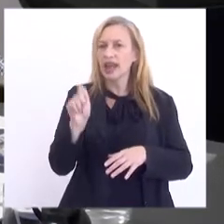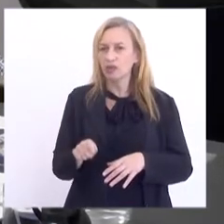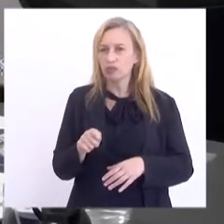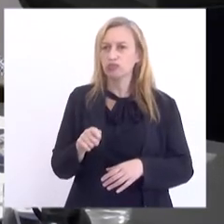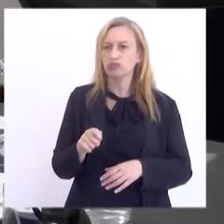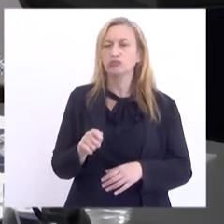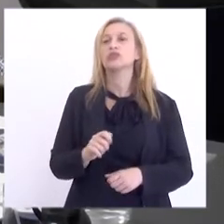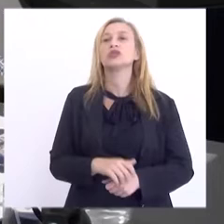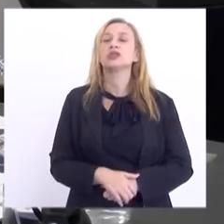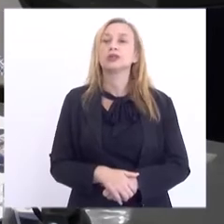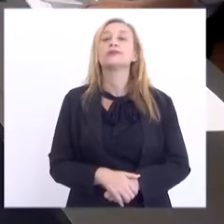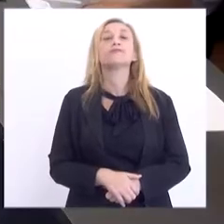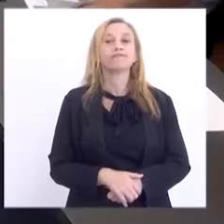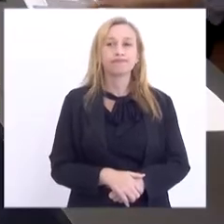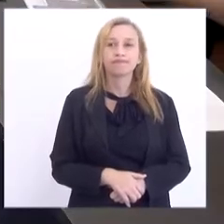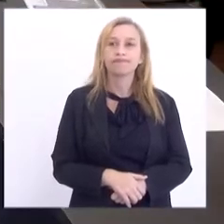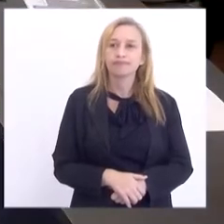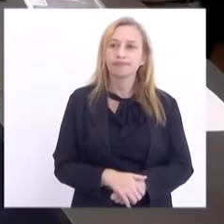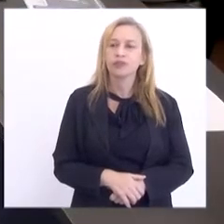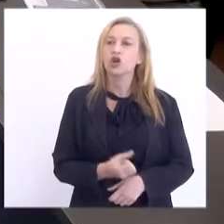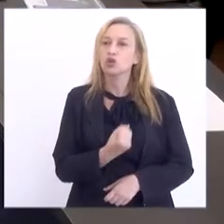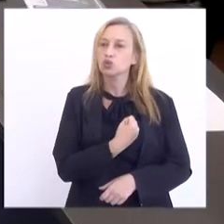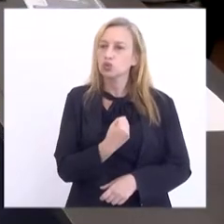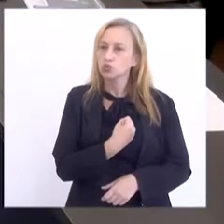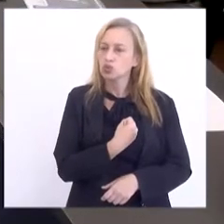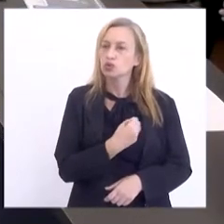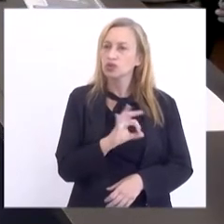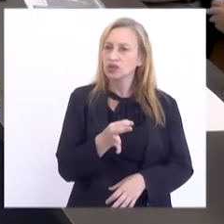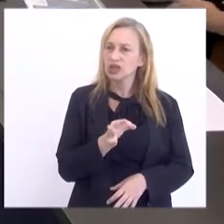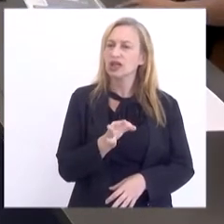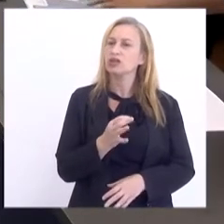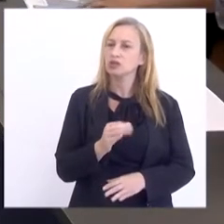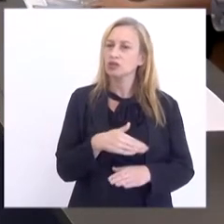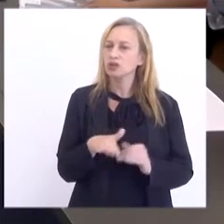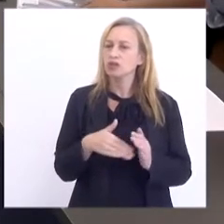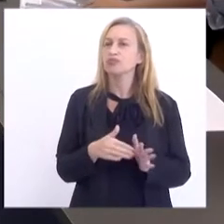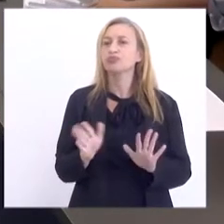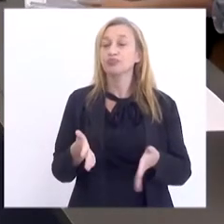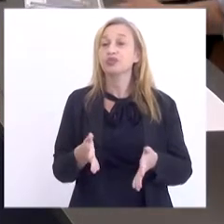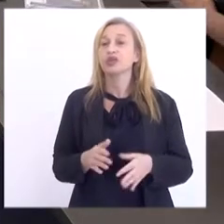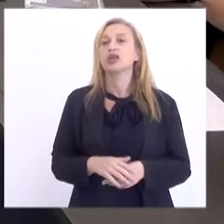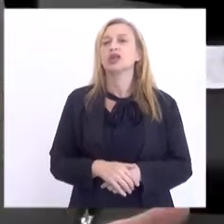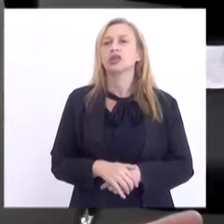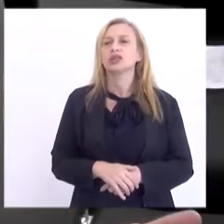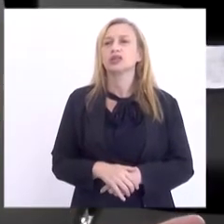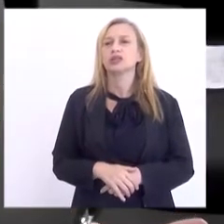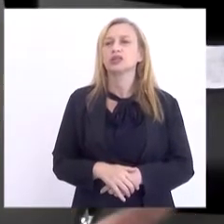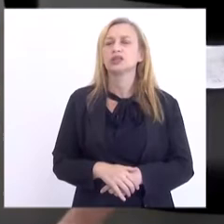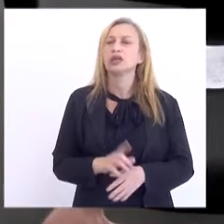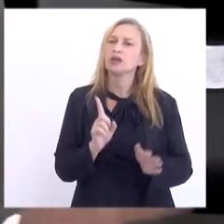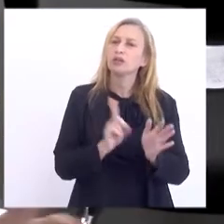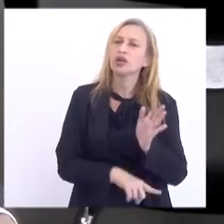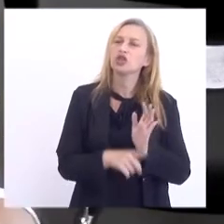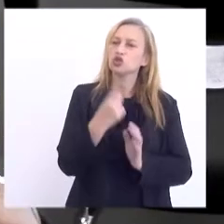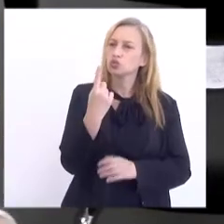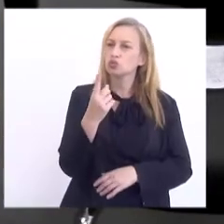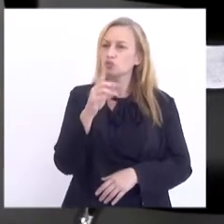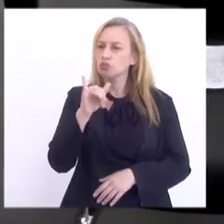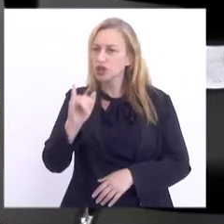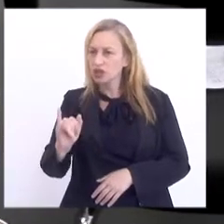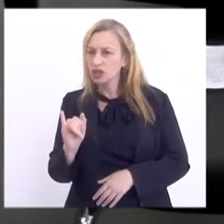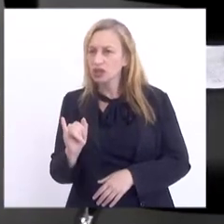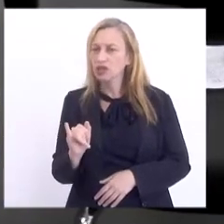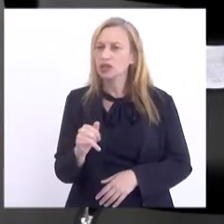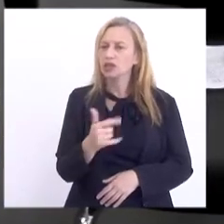exatamente e restabelece praticamente número original de nós e ainda menos de um Bic não